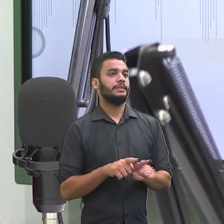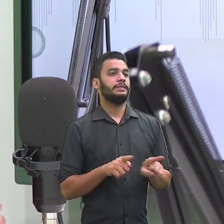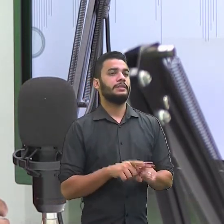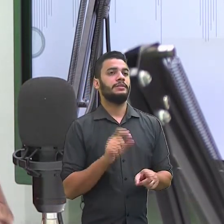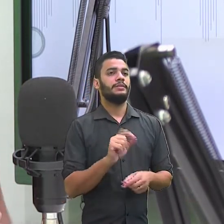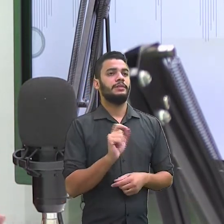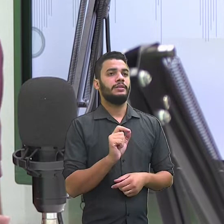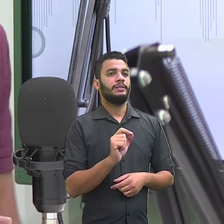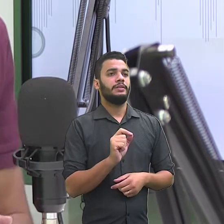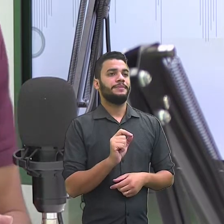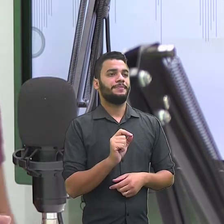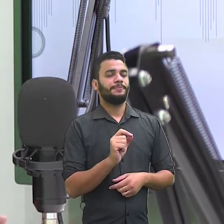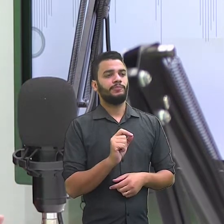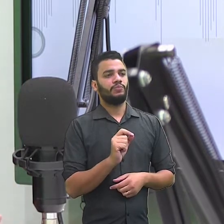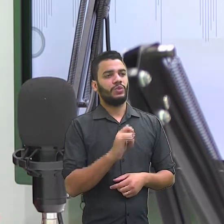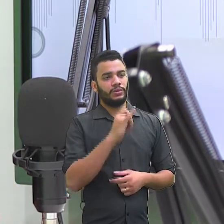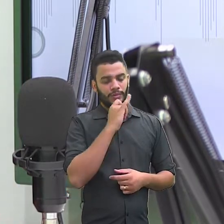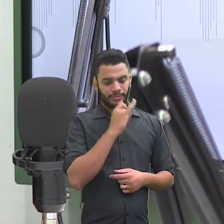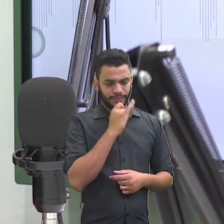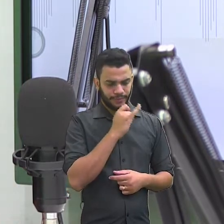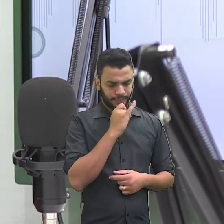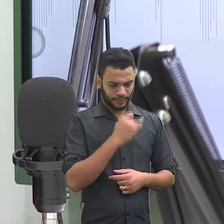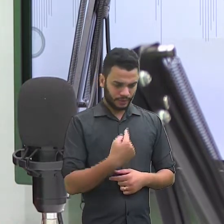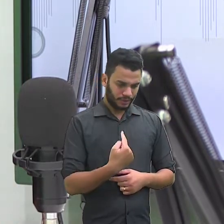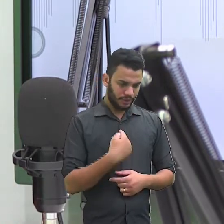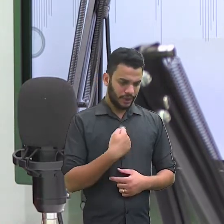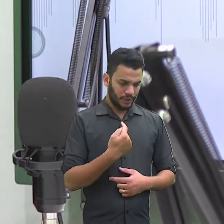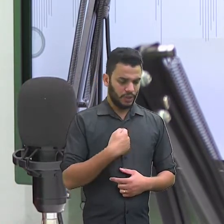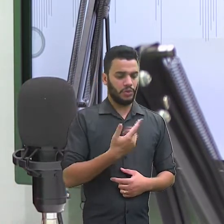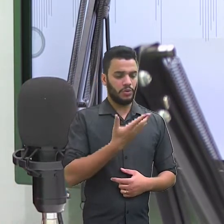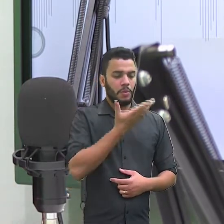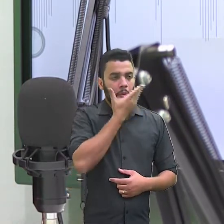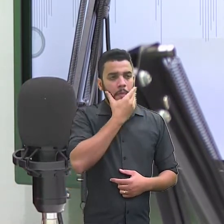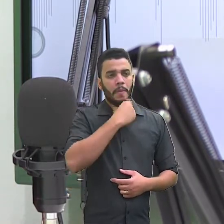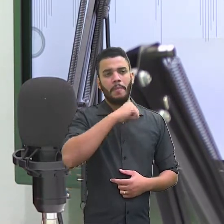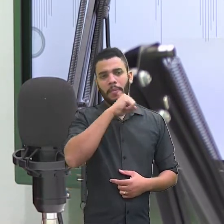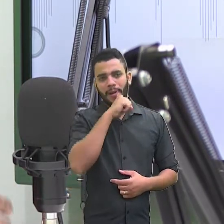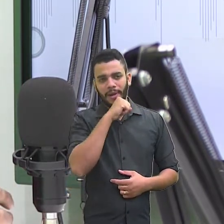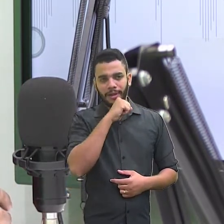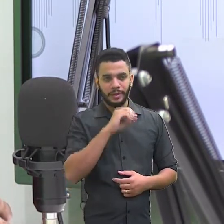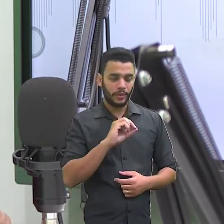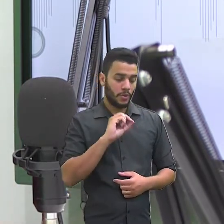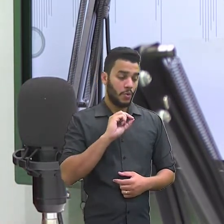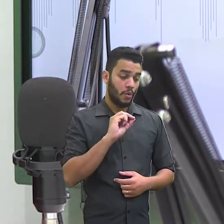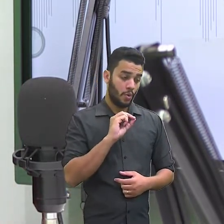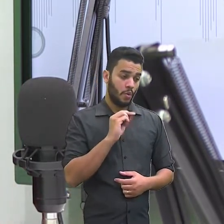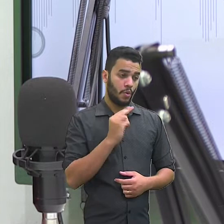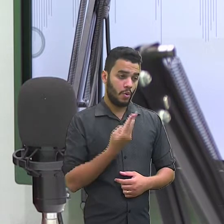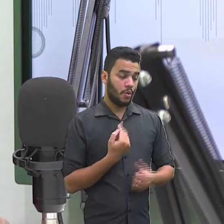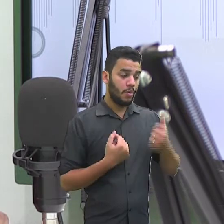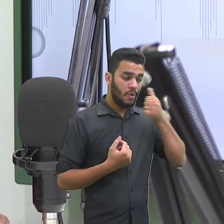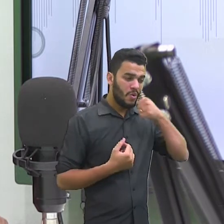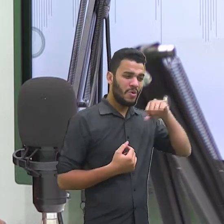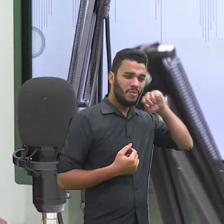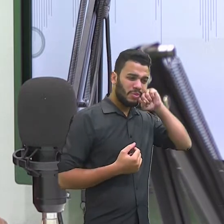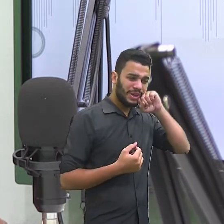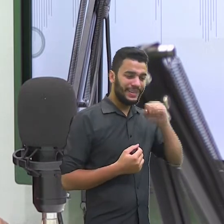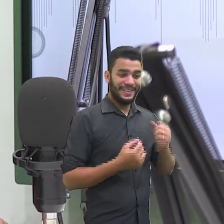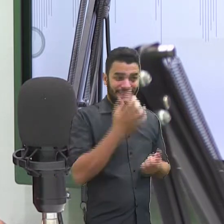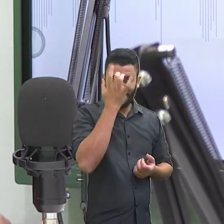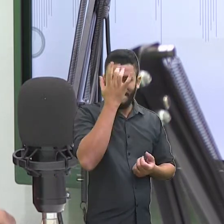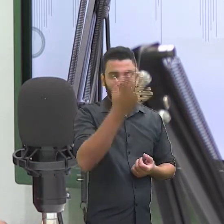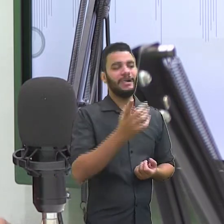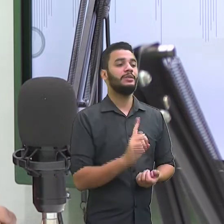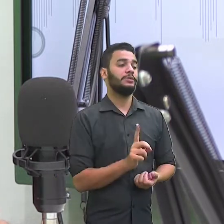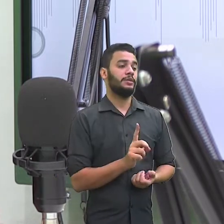mãe não é fácil, né? Mas veja bem, eu vejo muitos pais no afã de darem o melhor para os seus filhos. Ah,